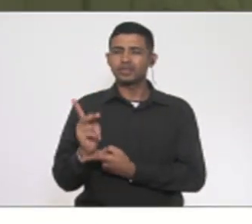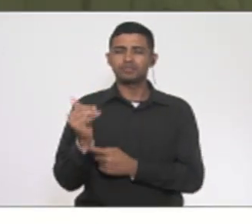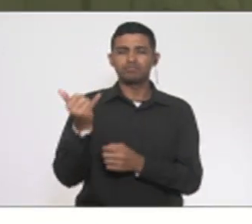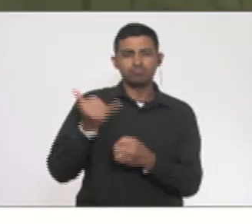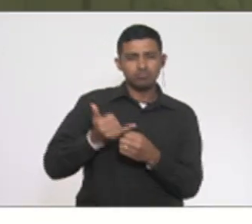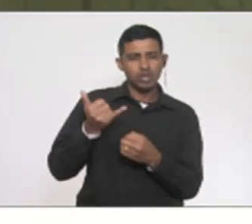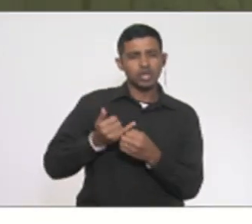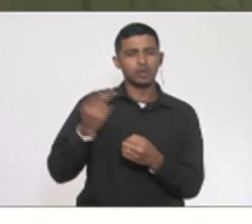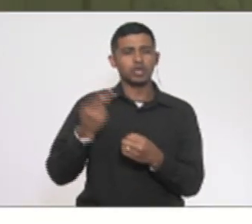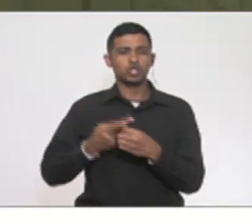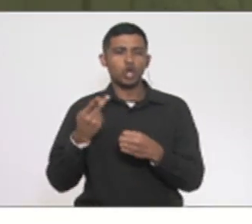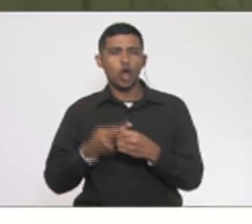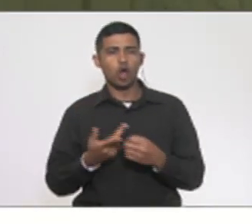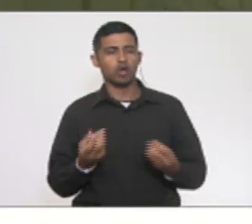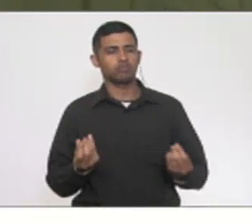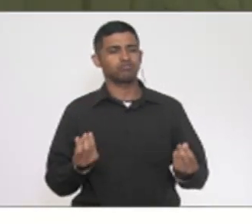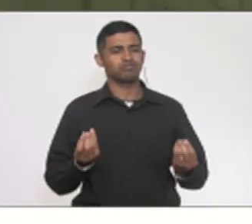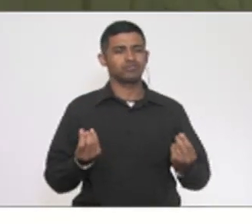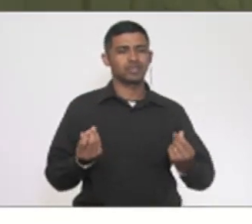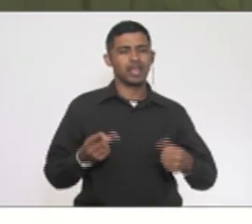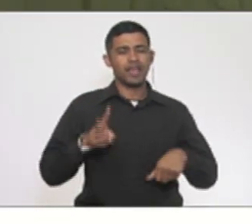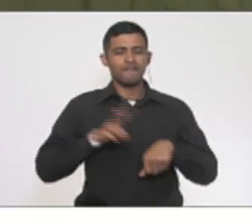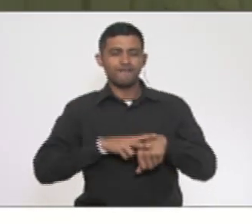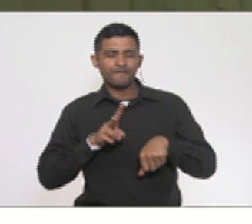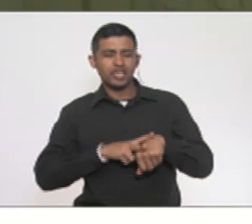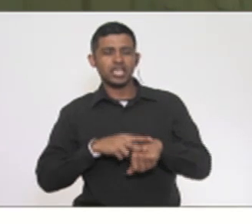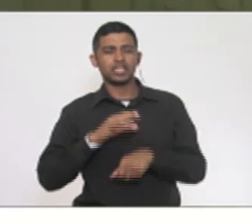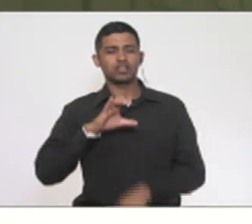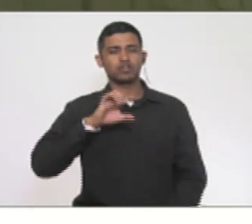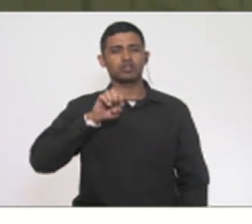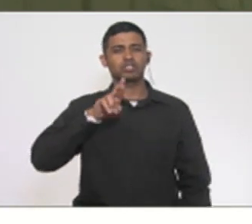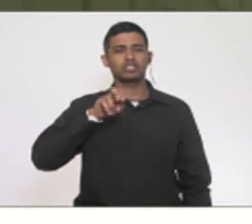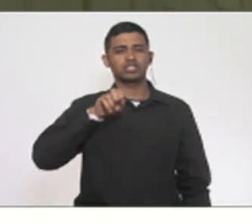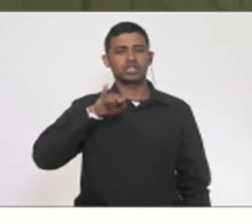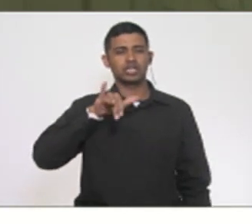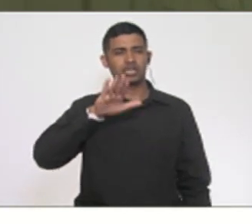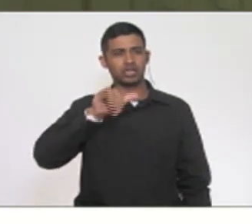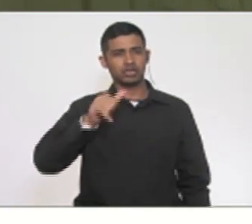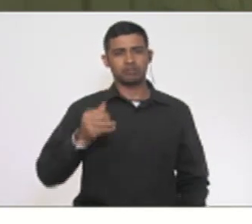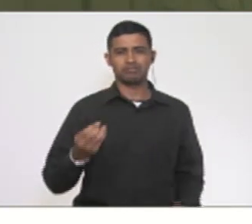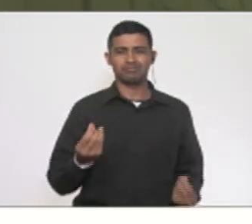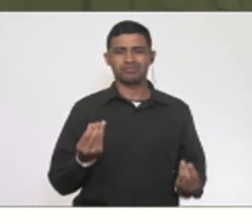vidros e cerâmica, que está muito carente de um energético. A energia cara está